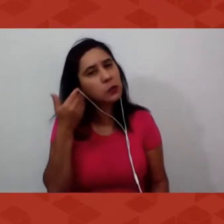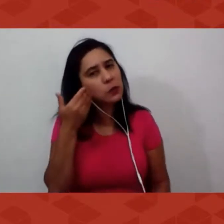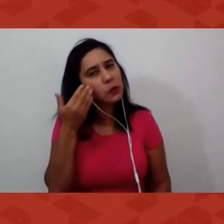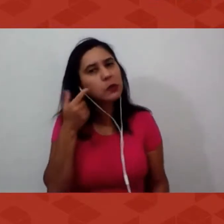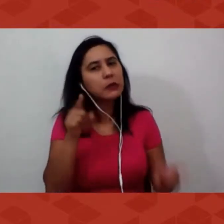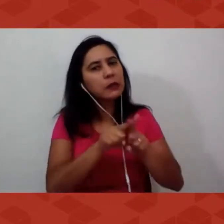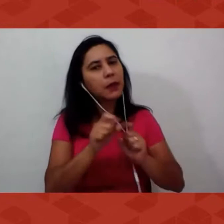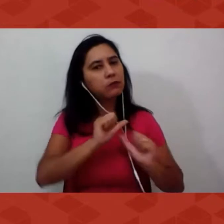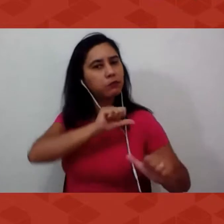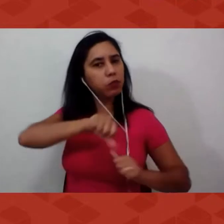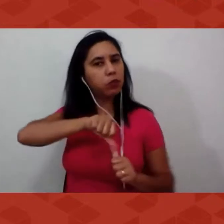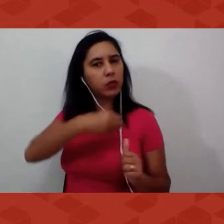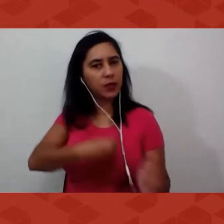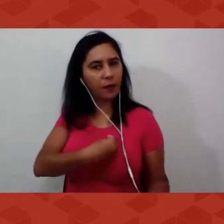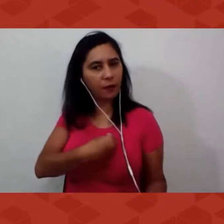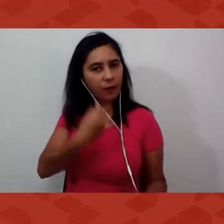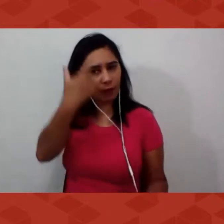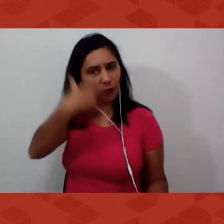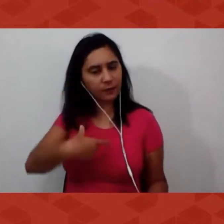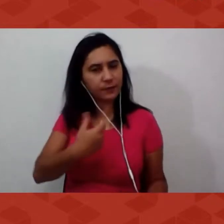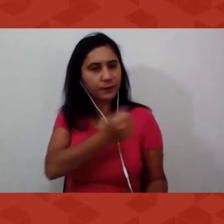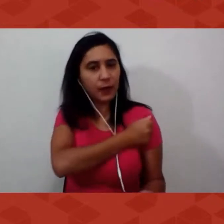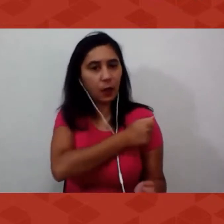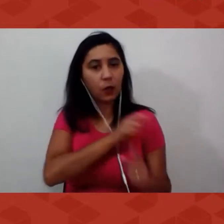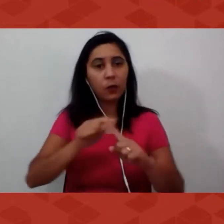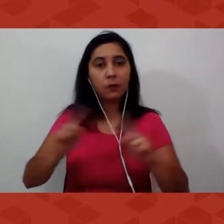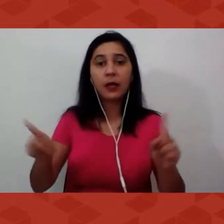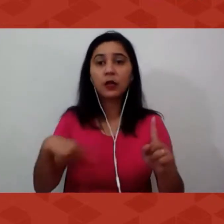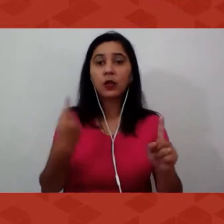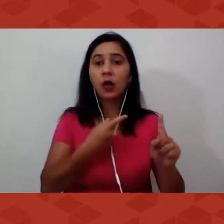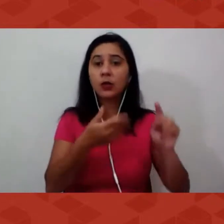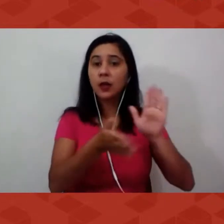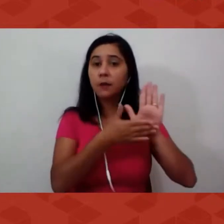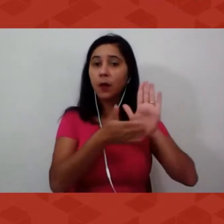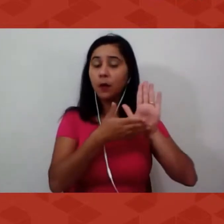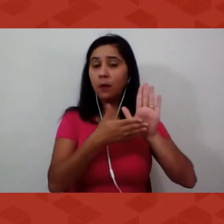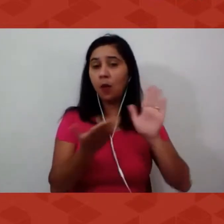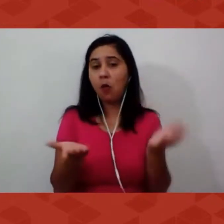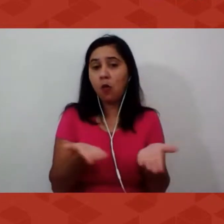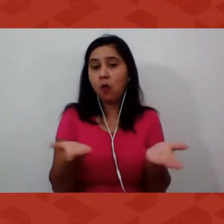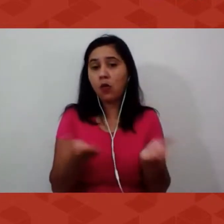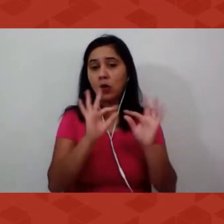na universidade. Mas a proposta da oficina é uma coisa um pouco mais